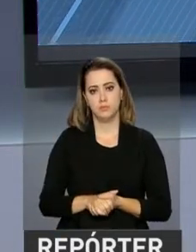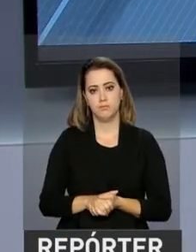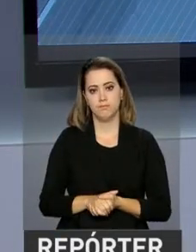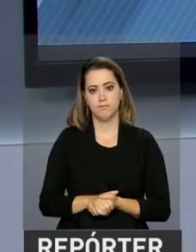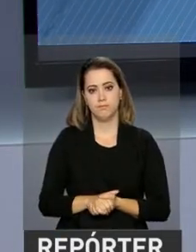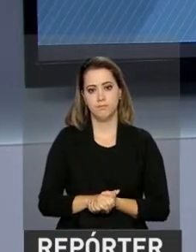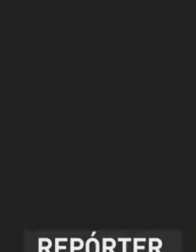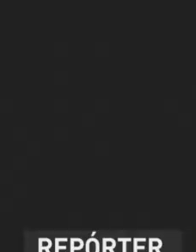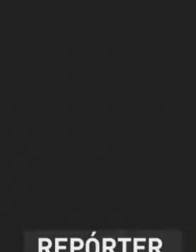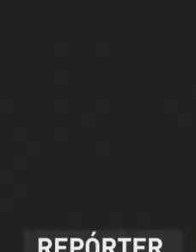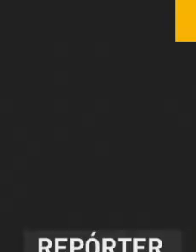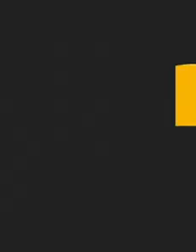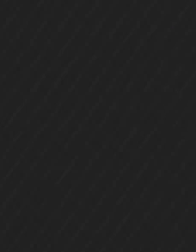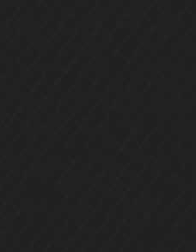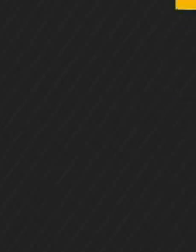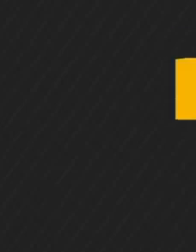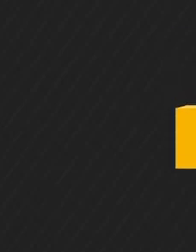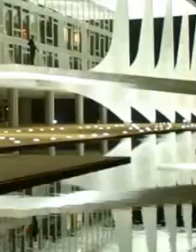Federal.